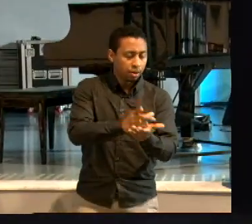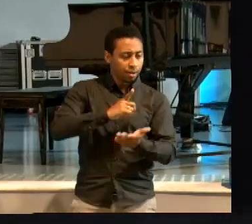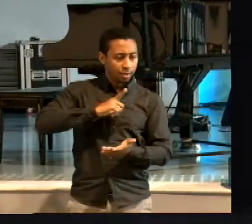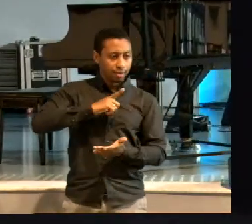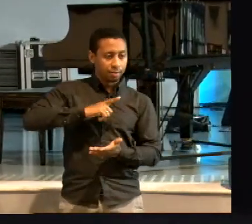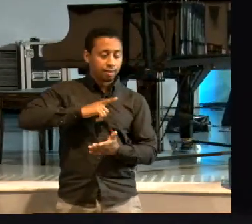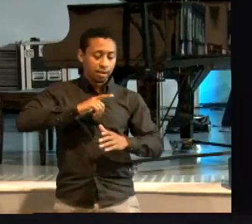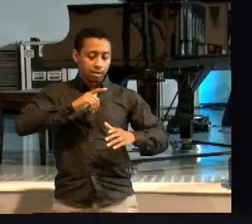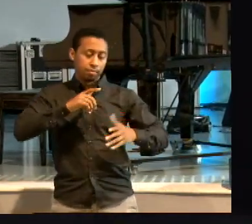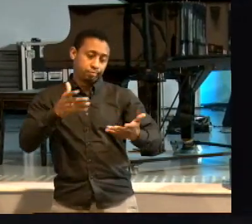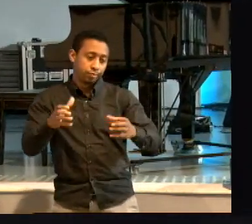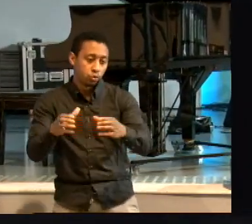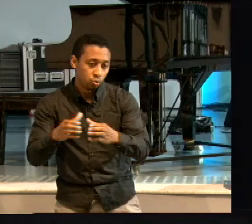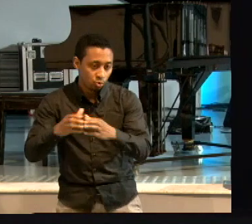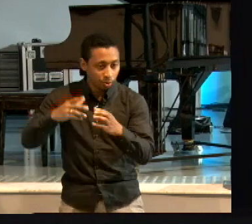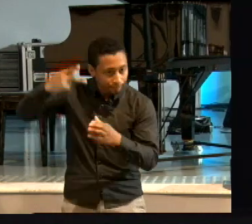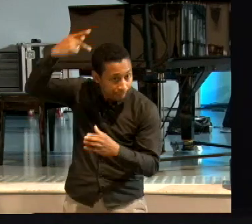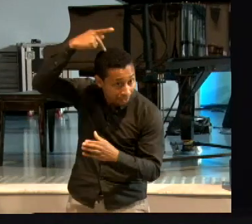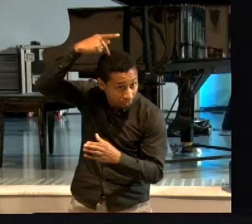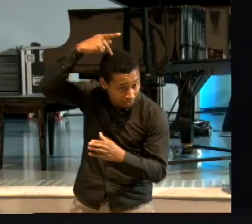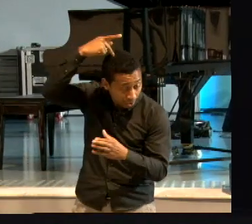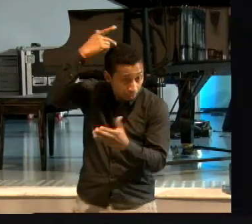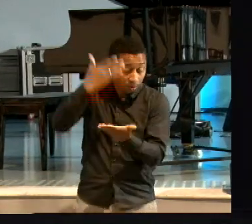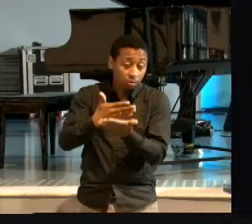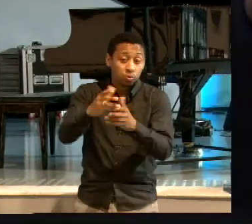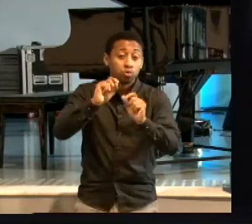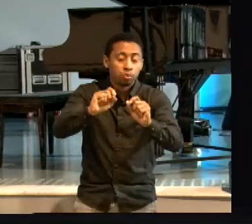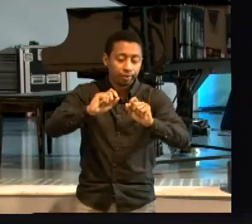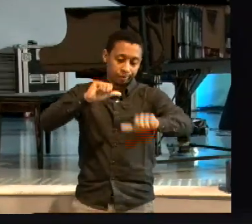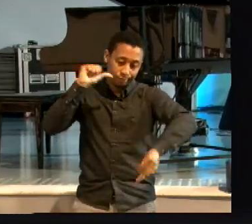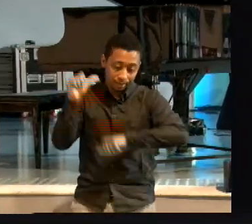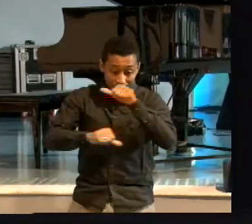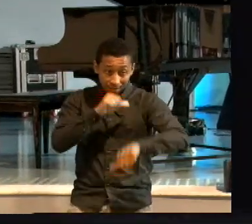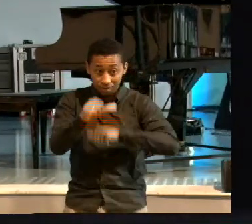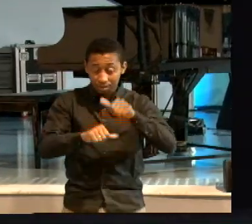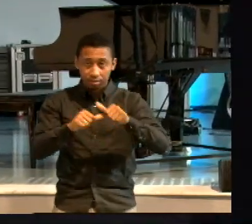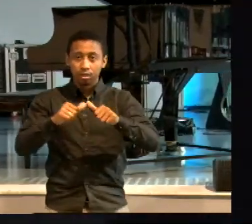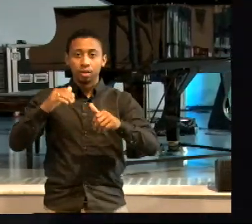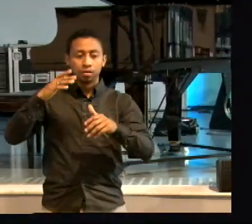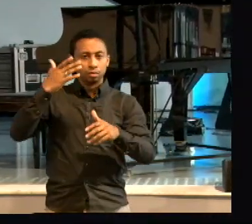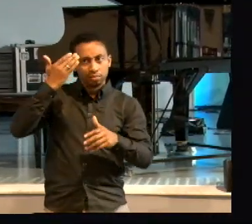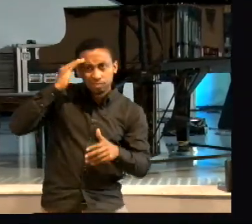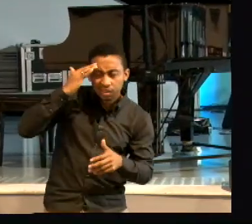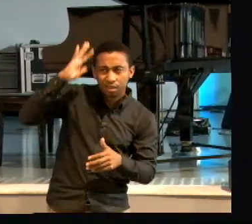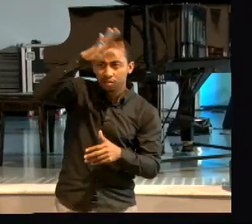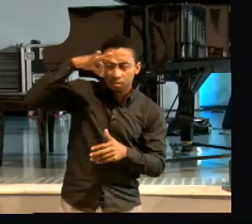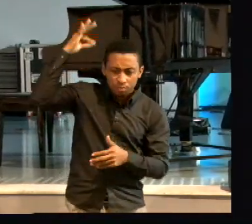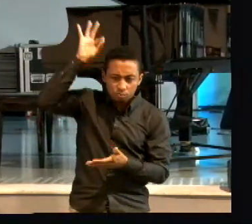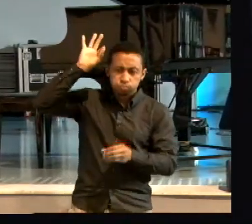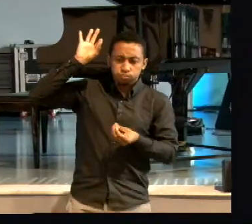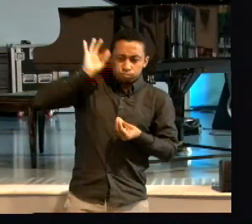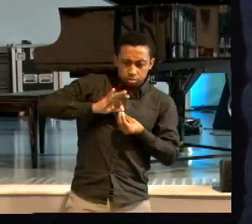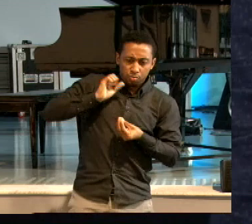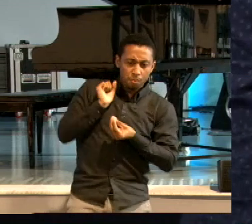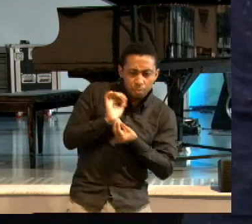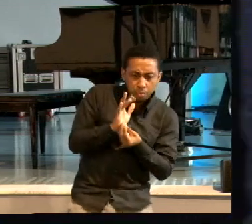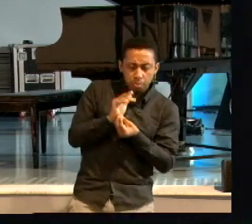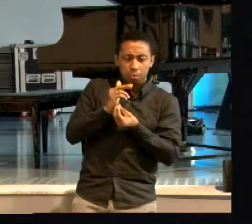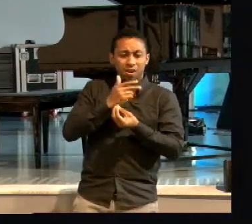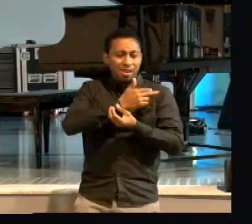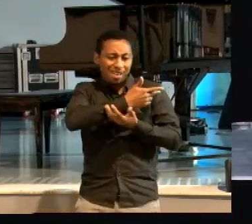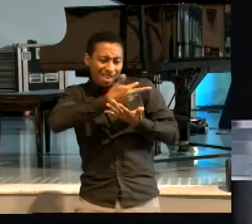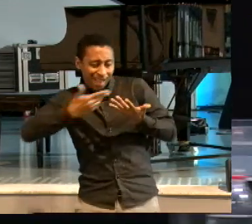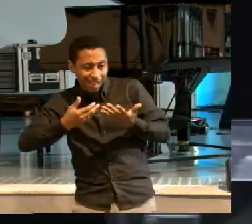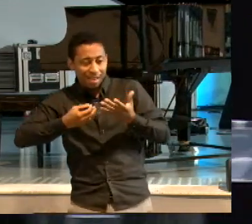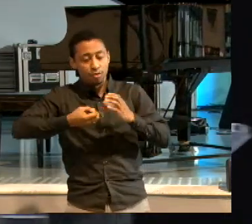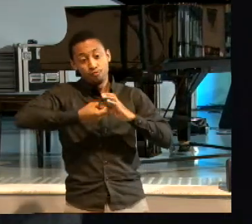se levantaram debaixo de uma restauração de Deus, que nos fez entender o mover do Espírito, o batismo no Espírito Santo, os dons espirituais. E